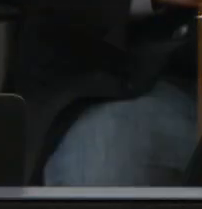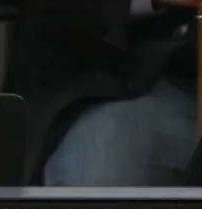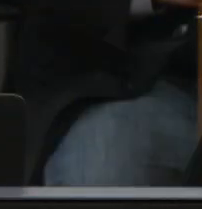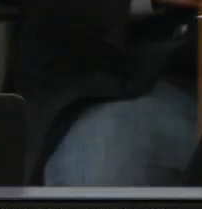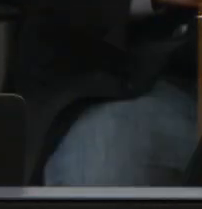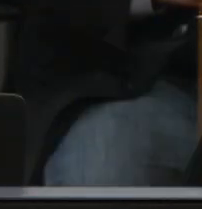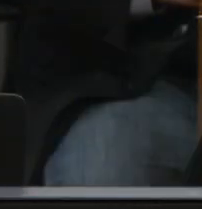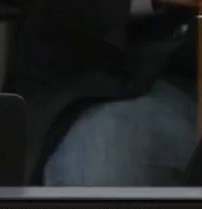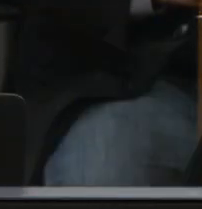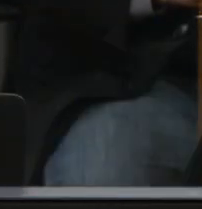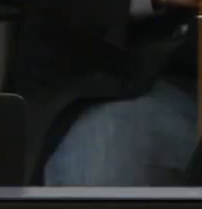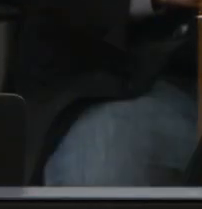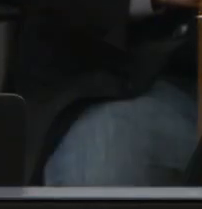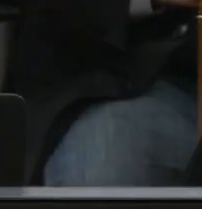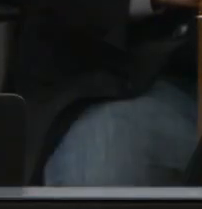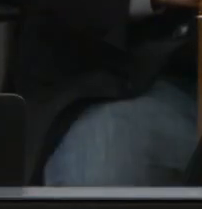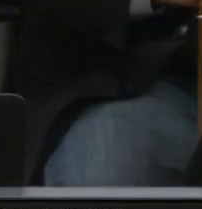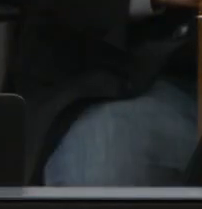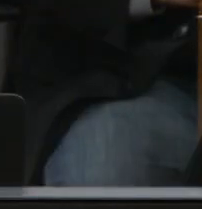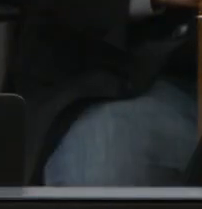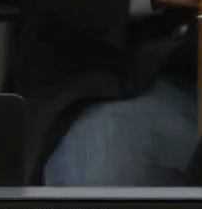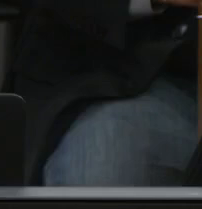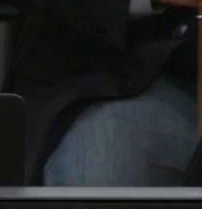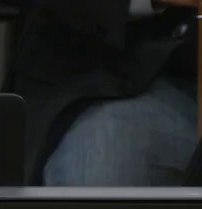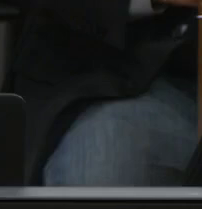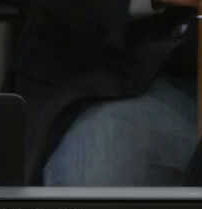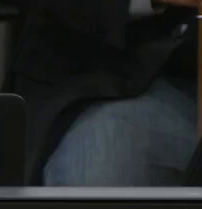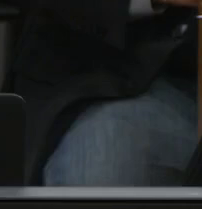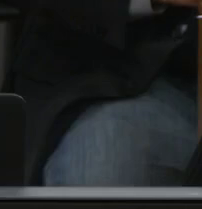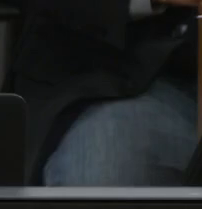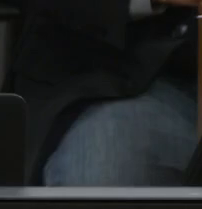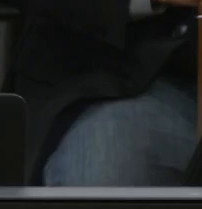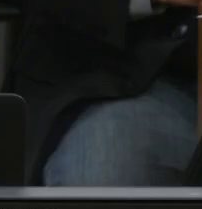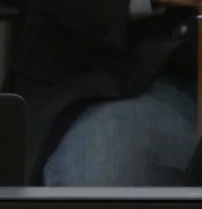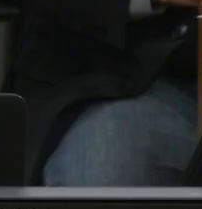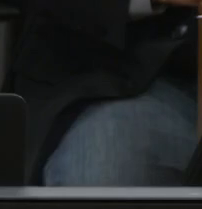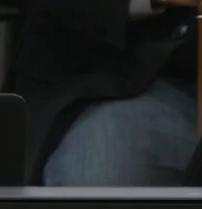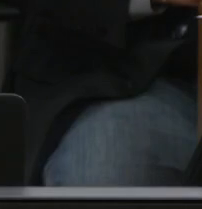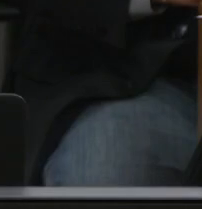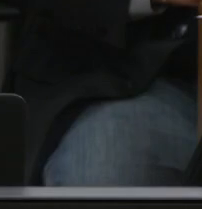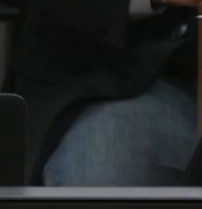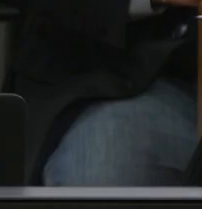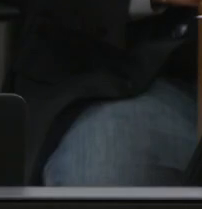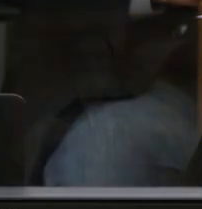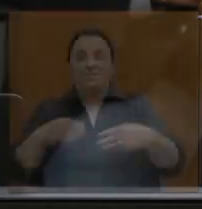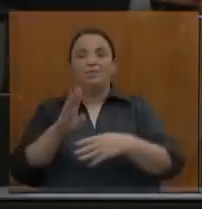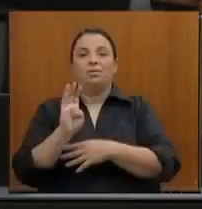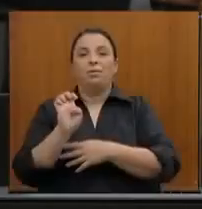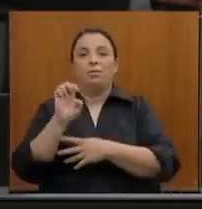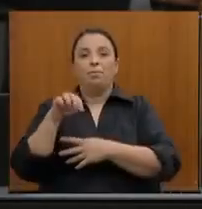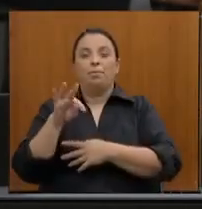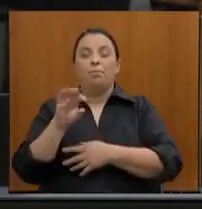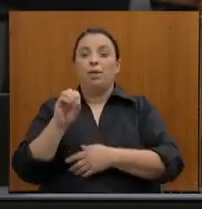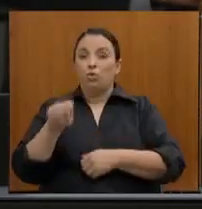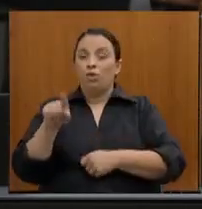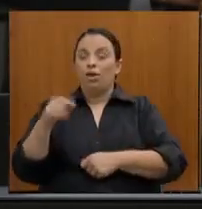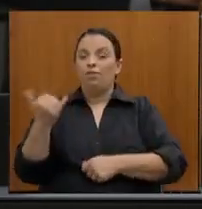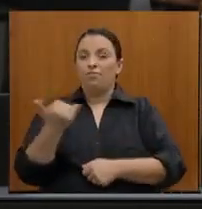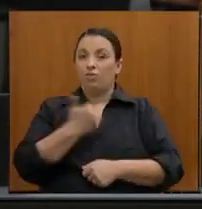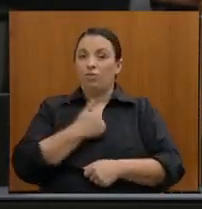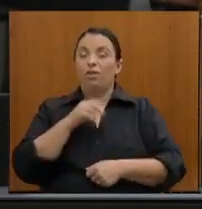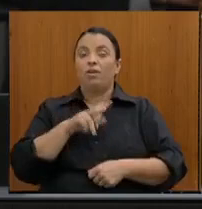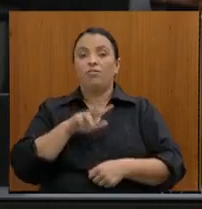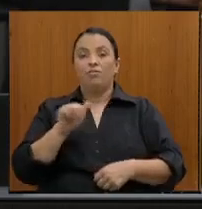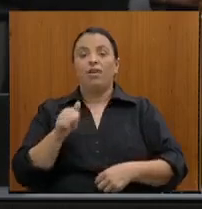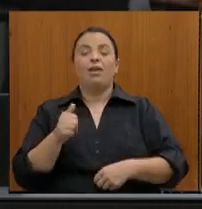que já tinha agenda ele tiver pessoalmente por duas vezes com o mesmo dentro e ele falou que ia trazer e enviar